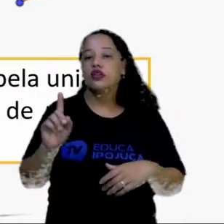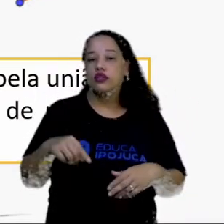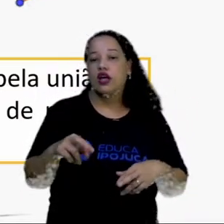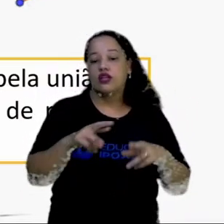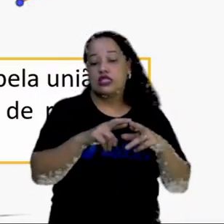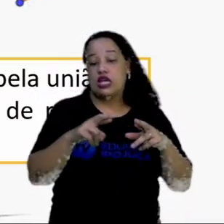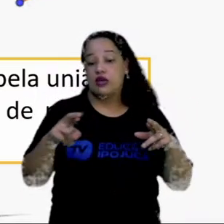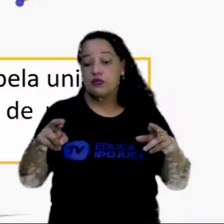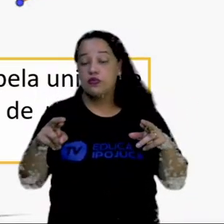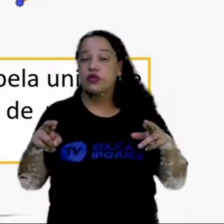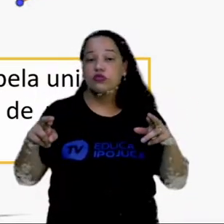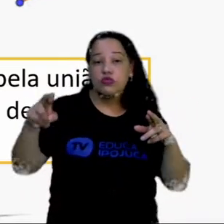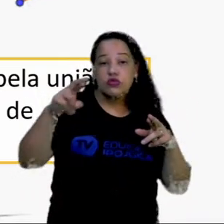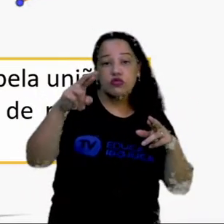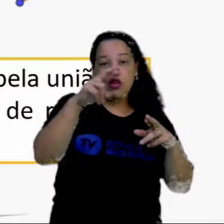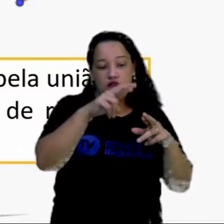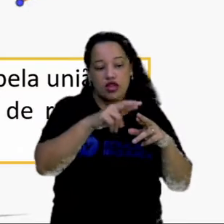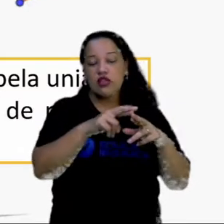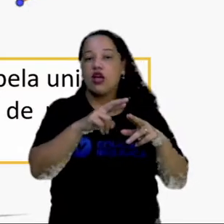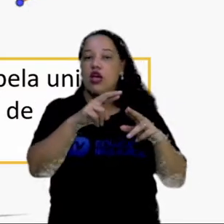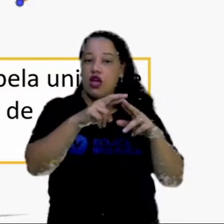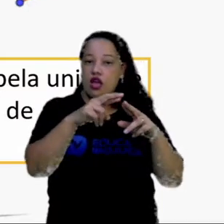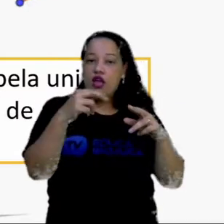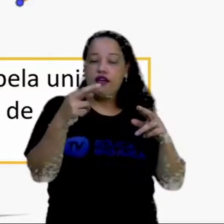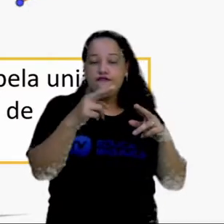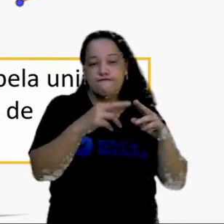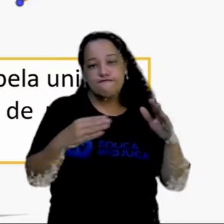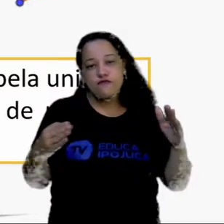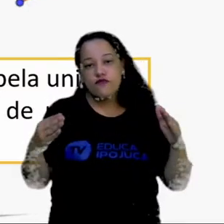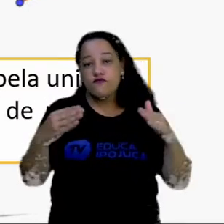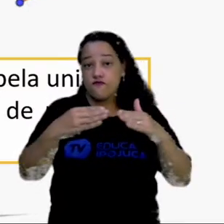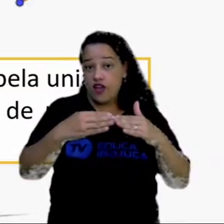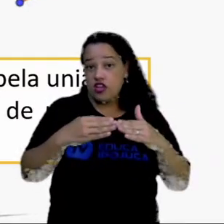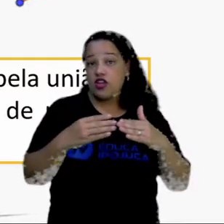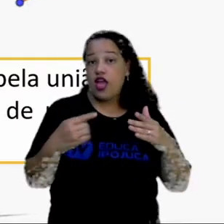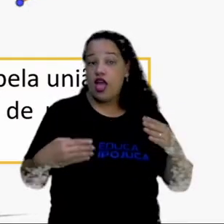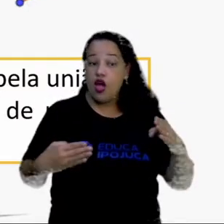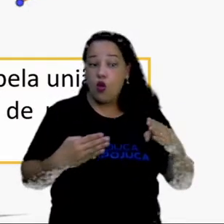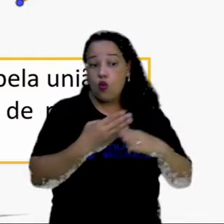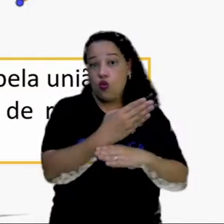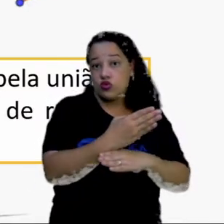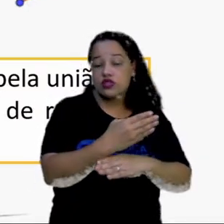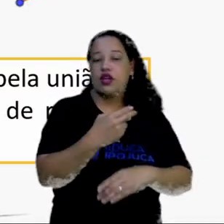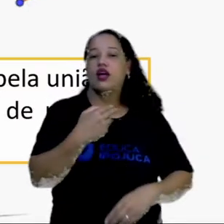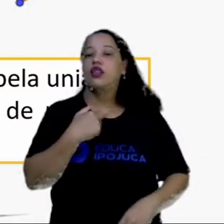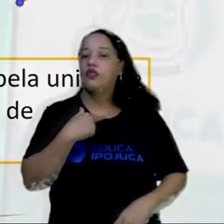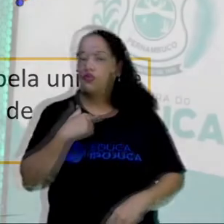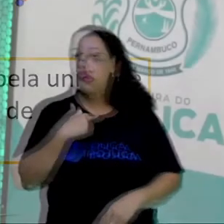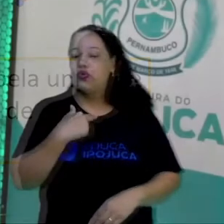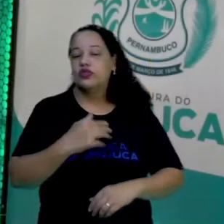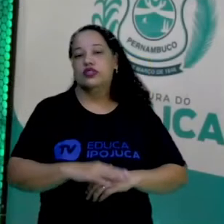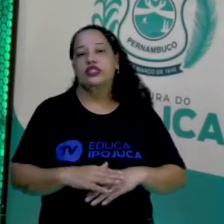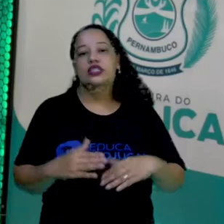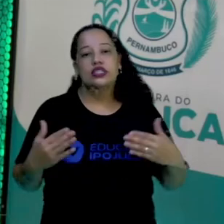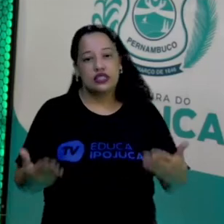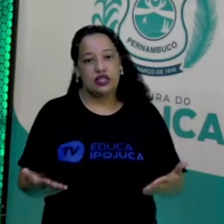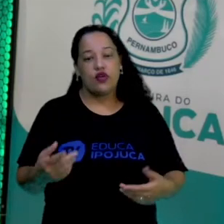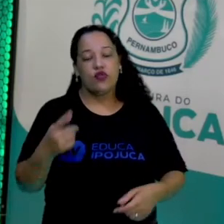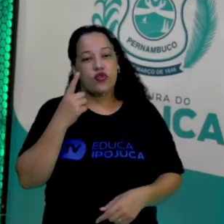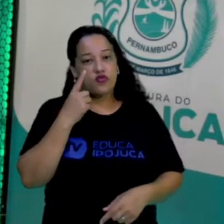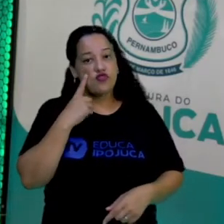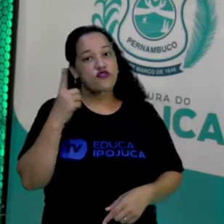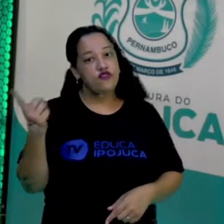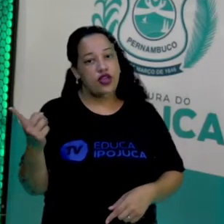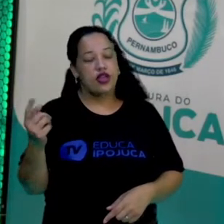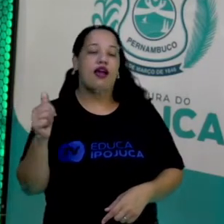retas fechados e elas não podem se cruzar. Então, com base nisso, vamos ver, será